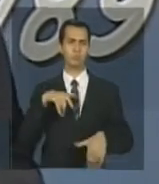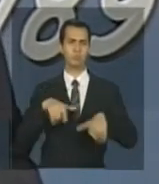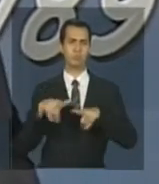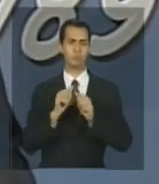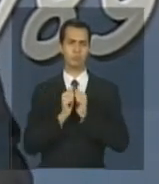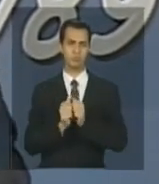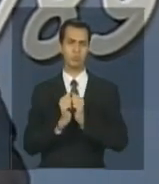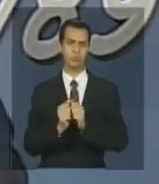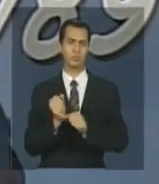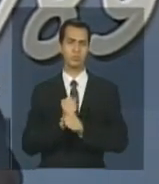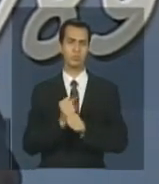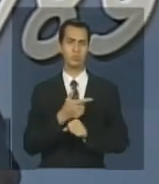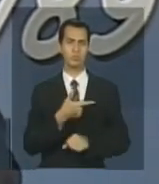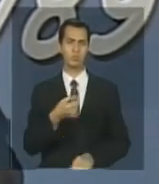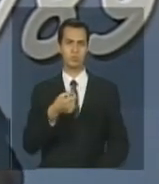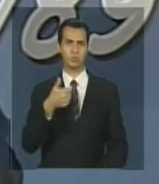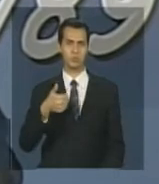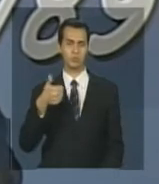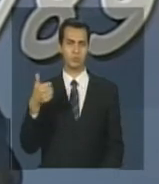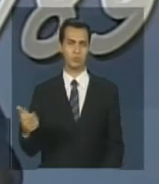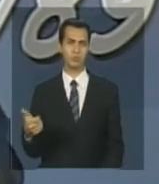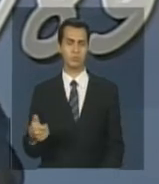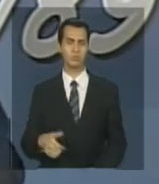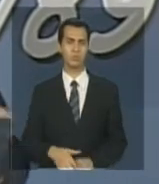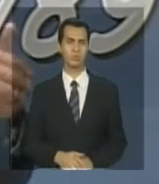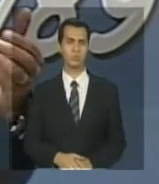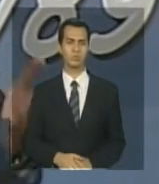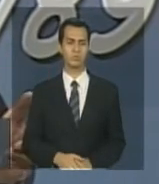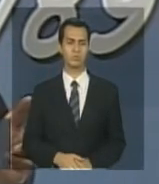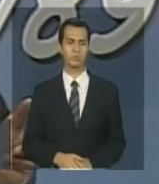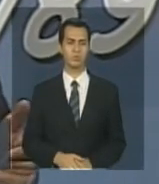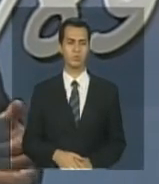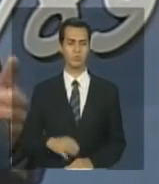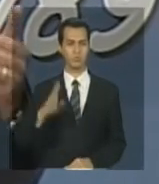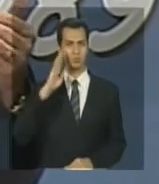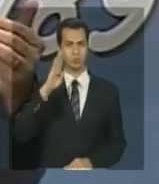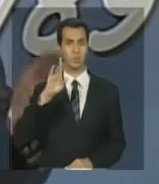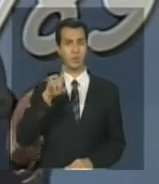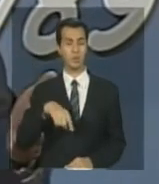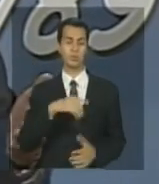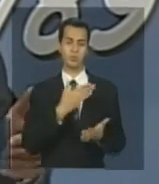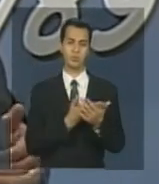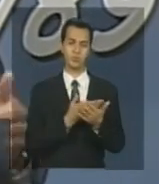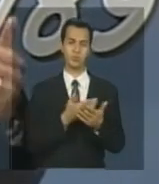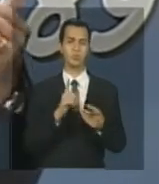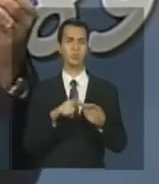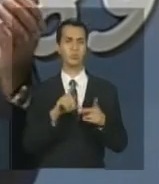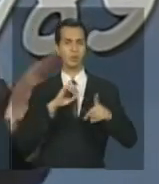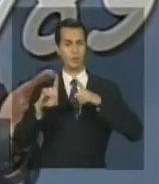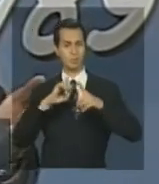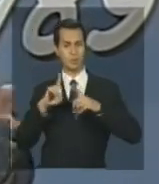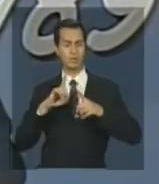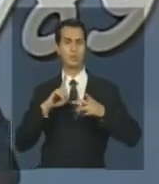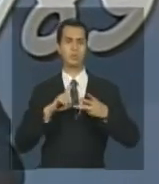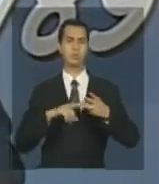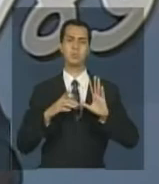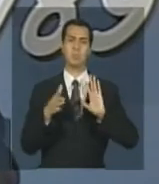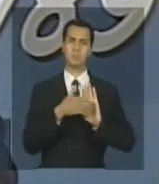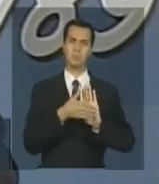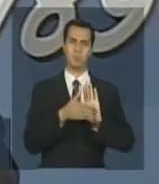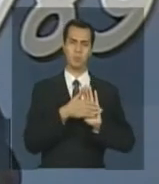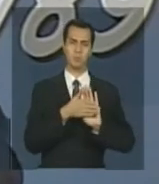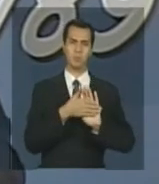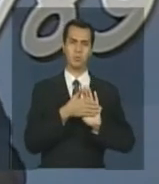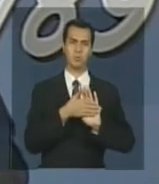durante o ano de 2011 sobretudo nos estudos no debate e nas propostas dos